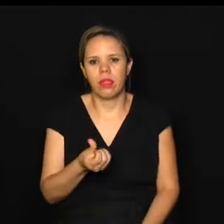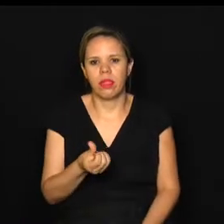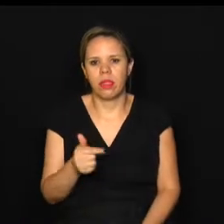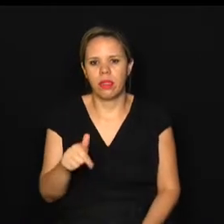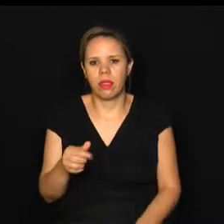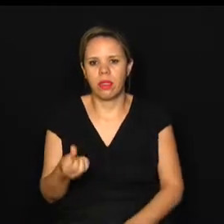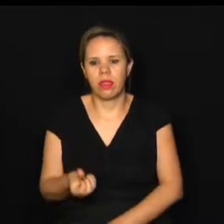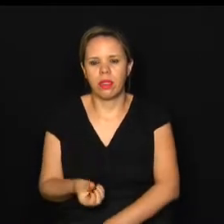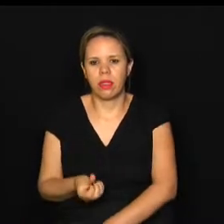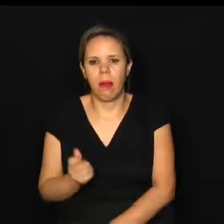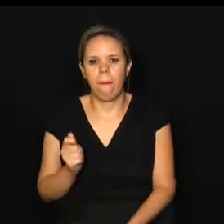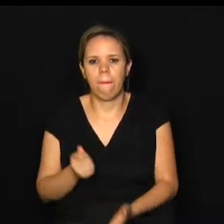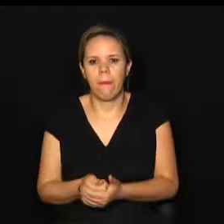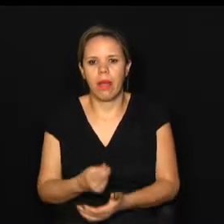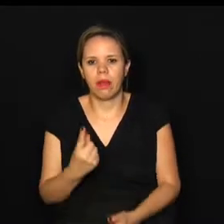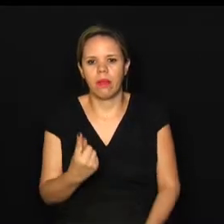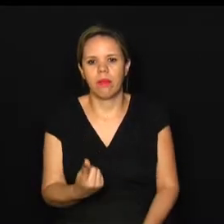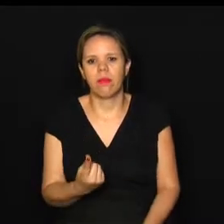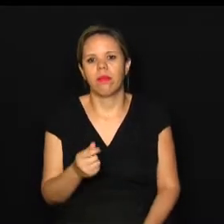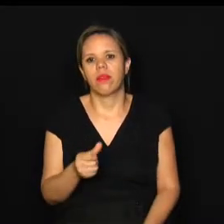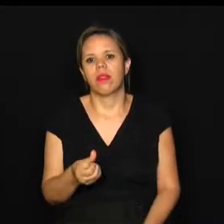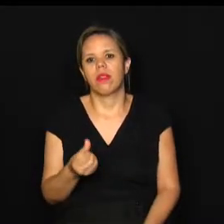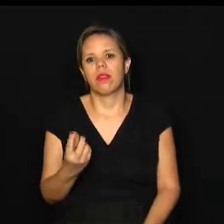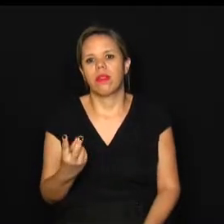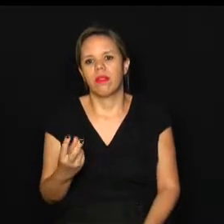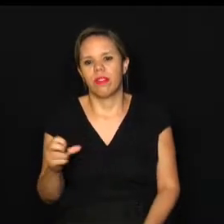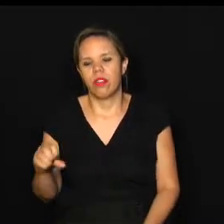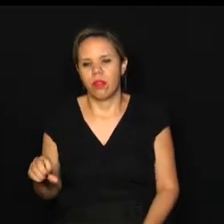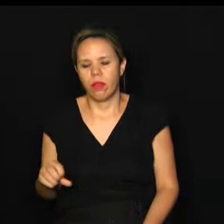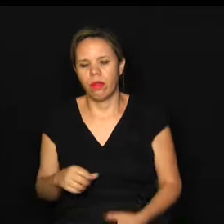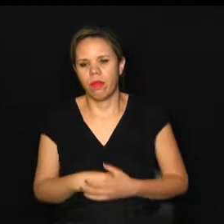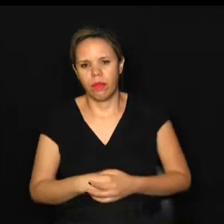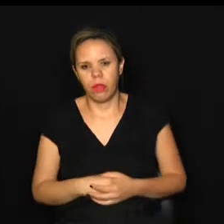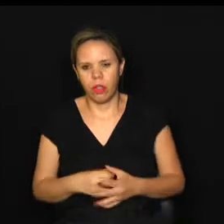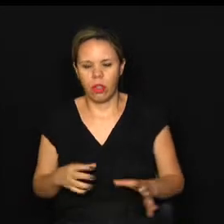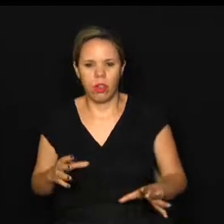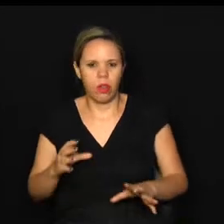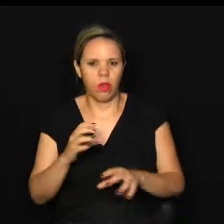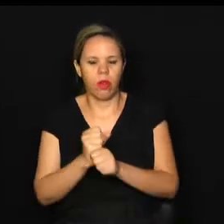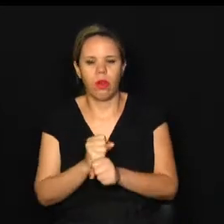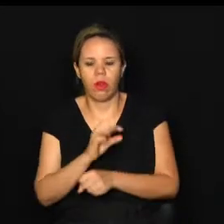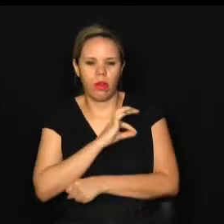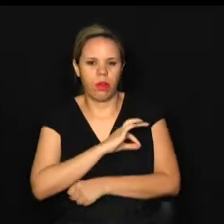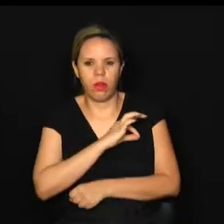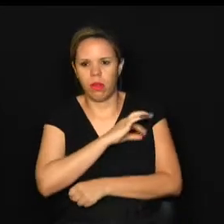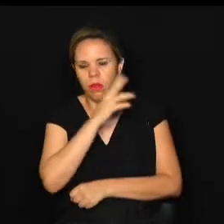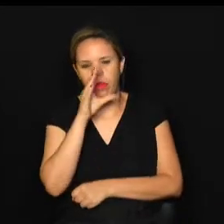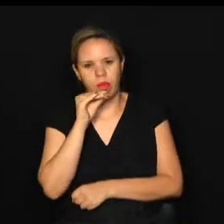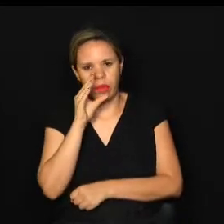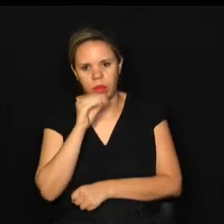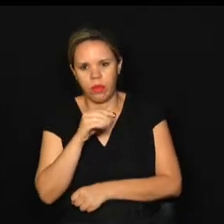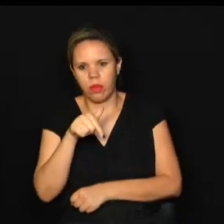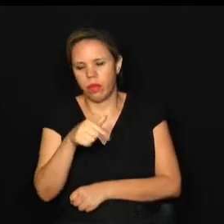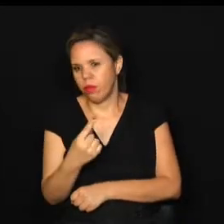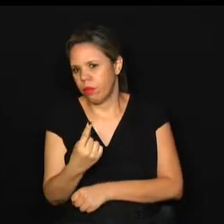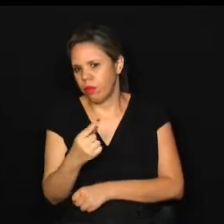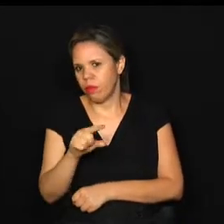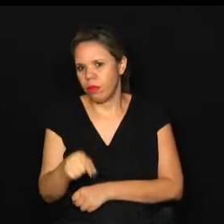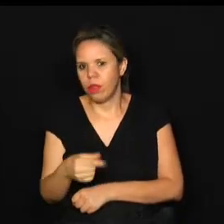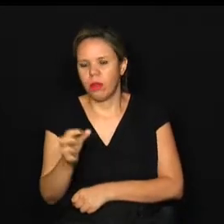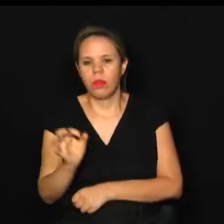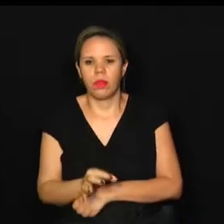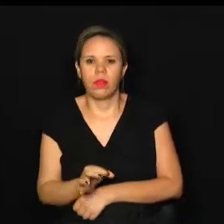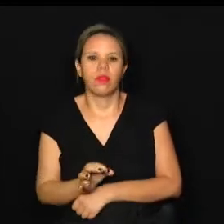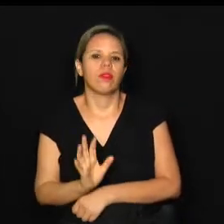pago 1 bilhão 629 milhões e 400. Então, do orçamento de pessoal previsto, 71,3% já foram